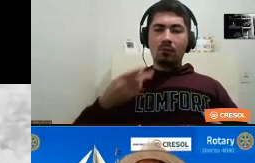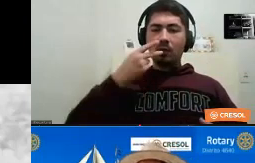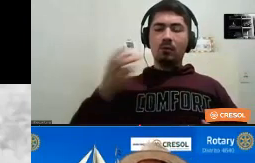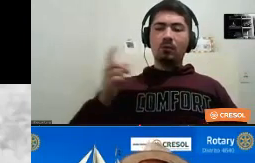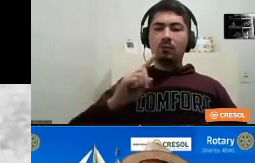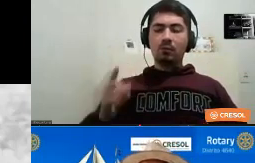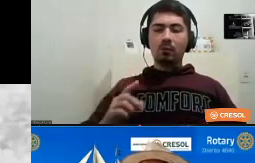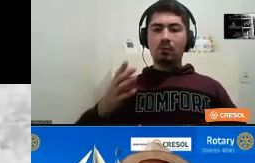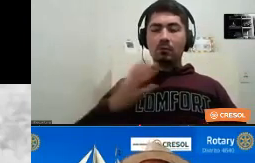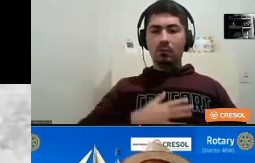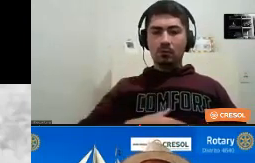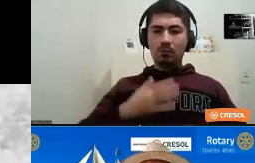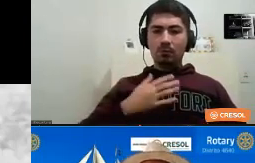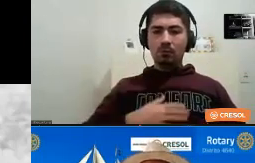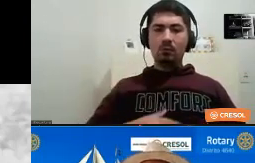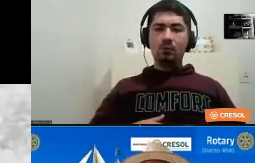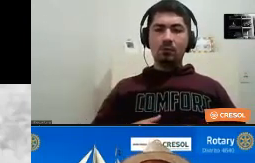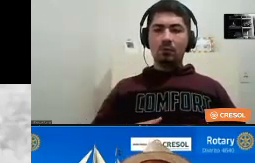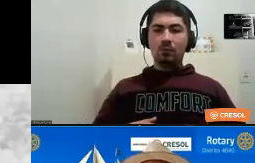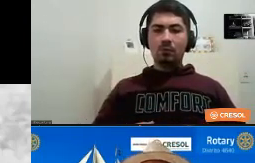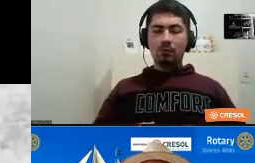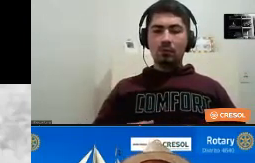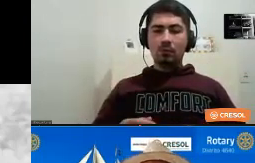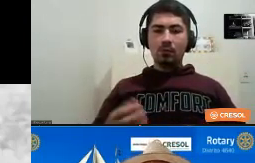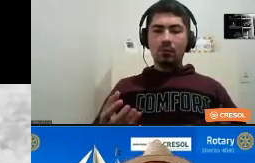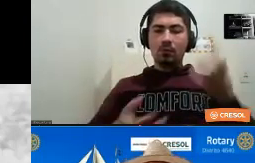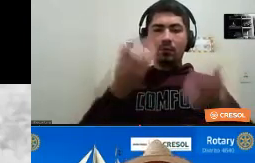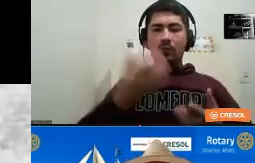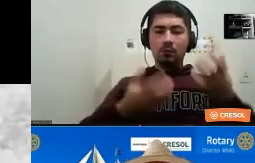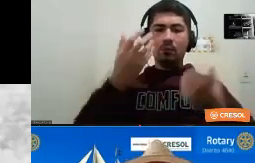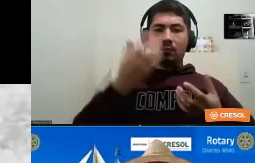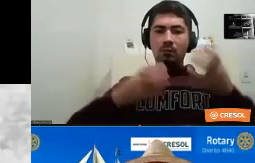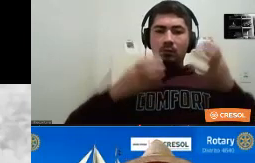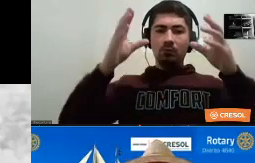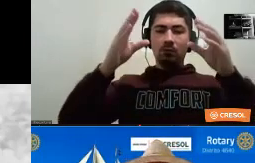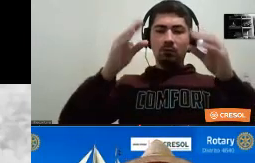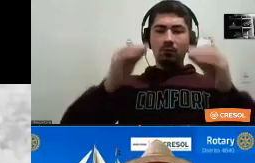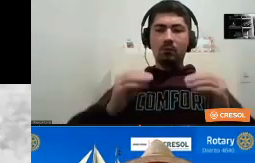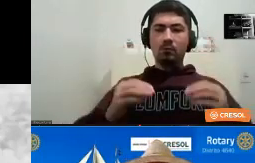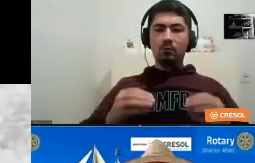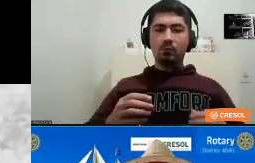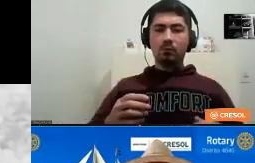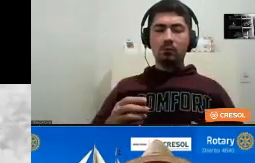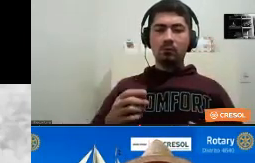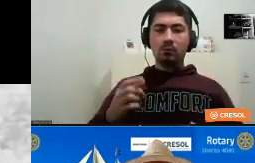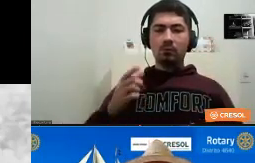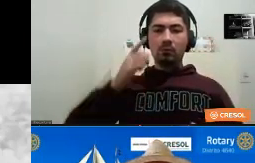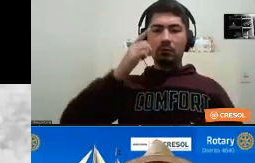gente, calma, o fogo já está passando, um pouco mais de paciência, nós vamos sair